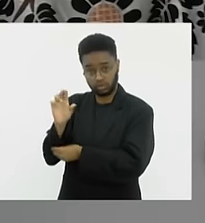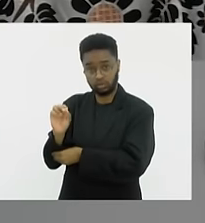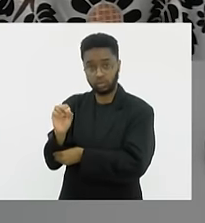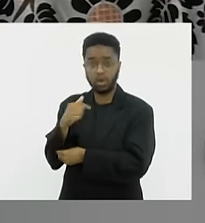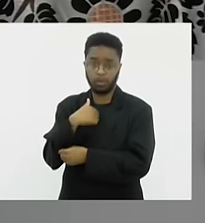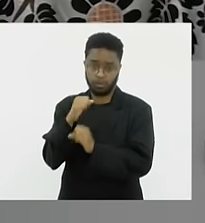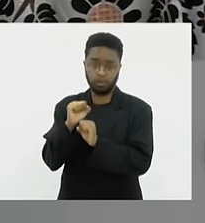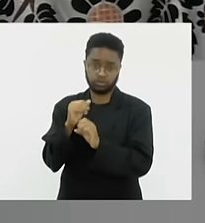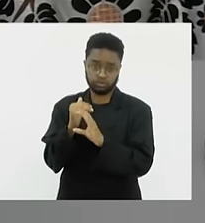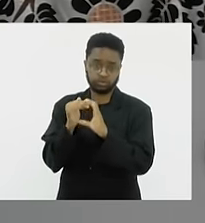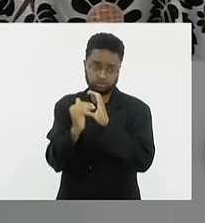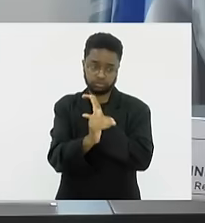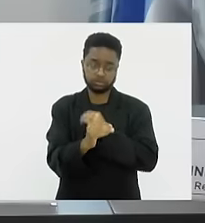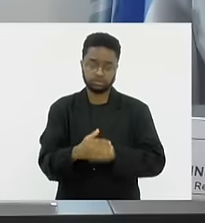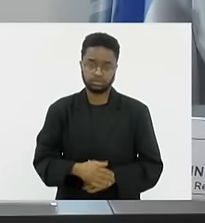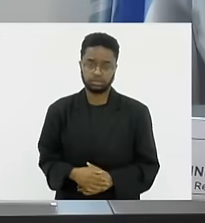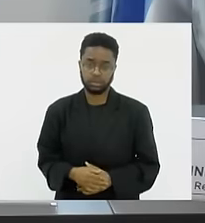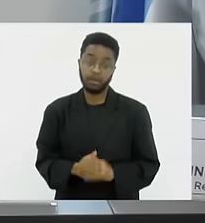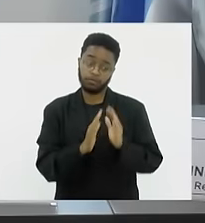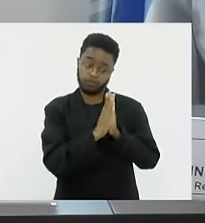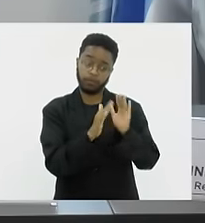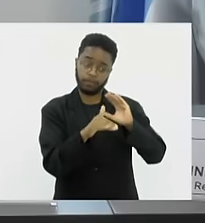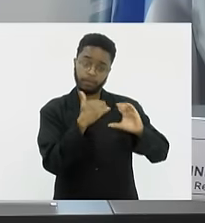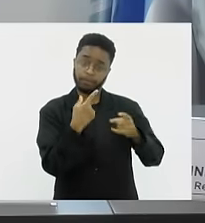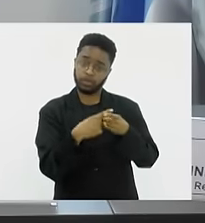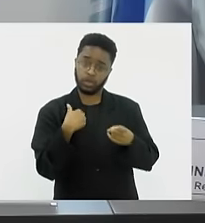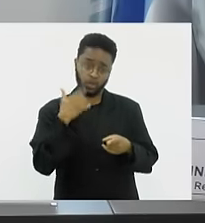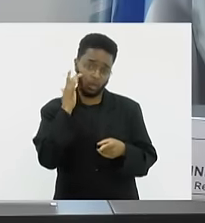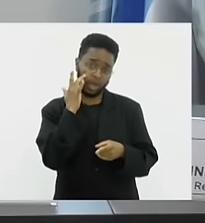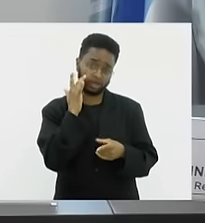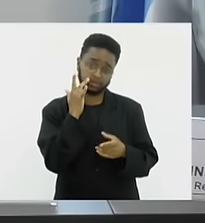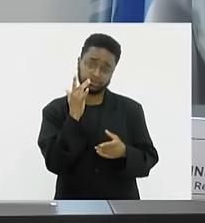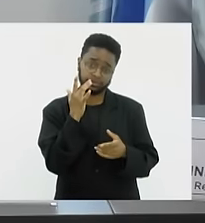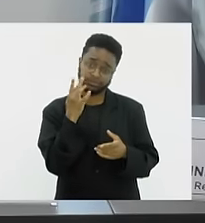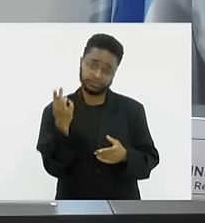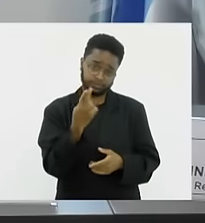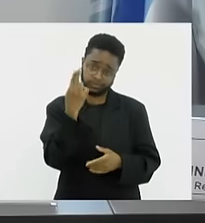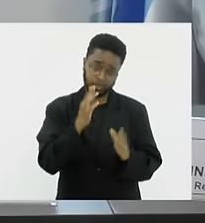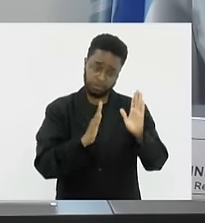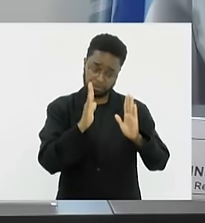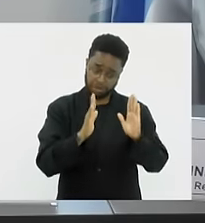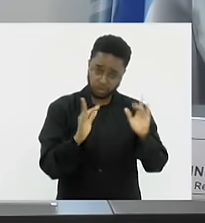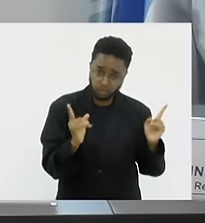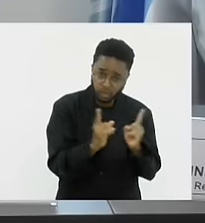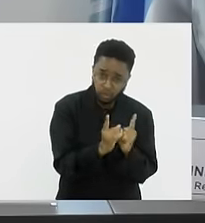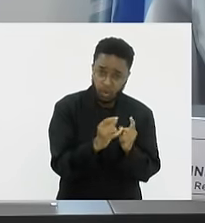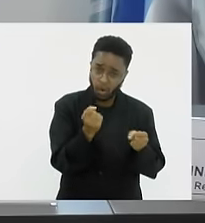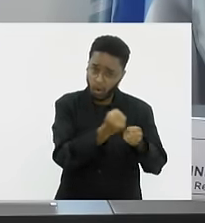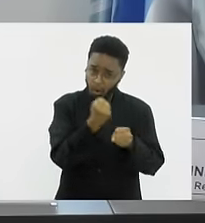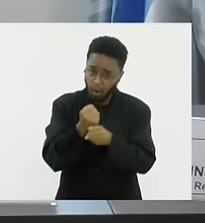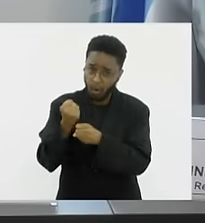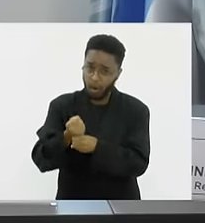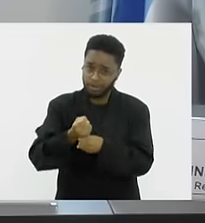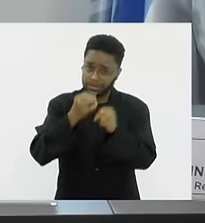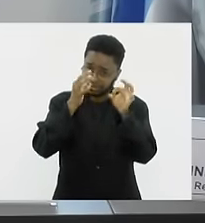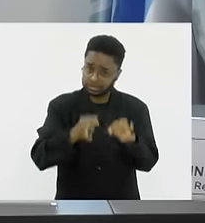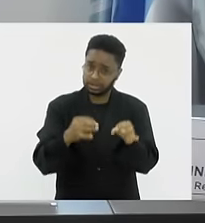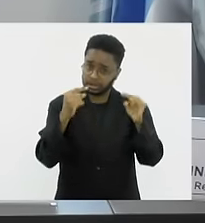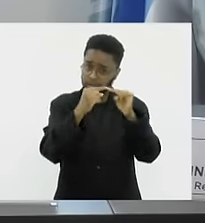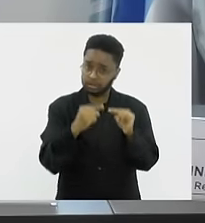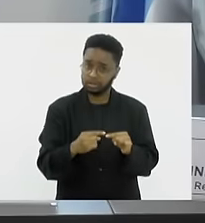comissão. Por favor. Porque eu acho muito improvável que a empresa tenha realizado, nesse espaço de tempo, as obras físicas necessárias